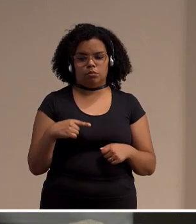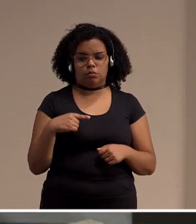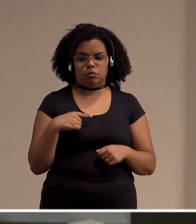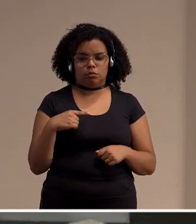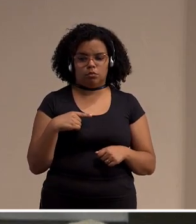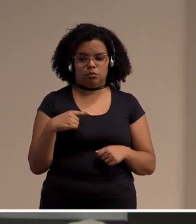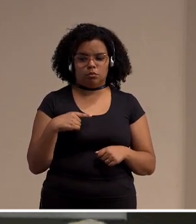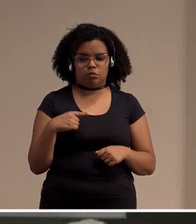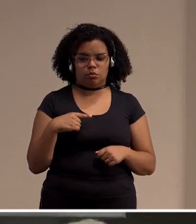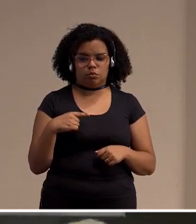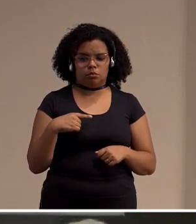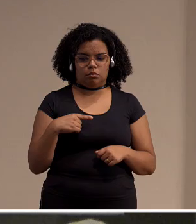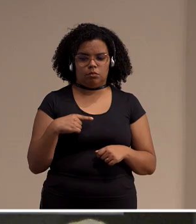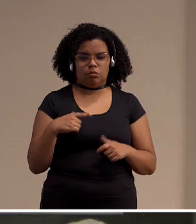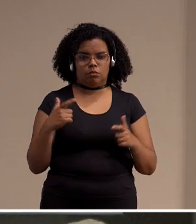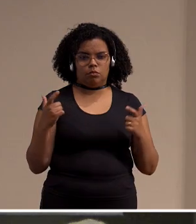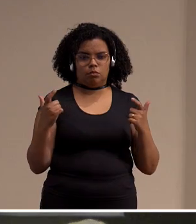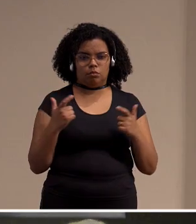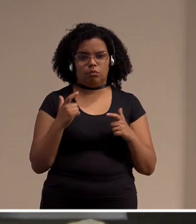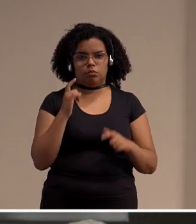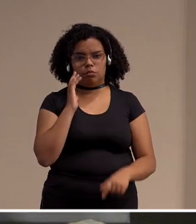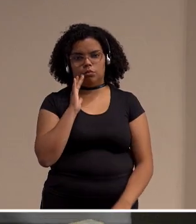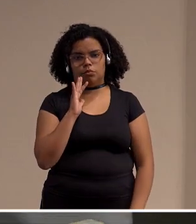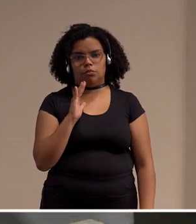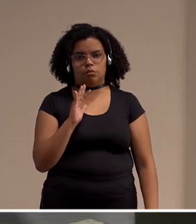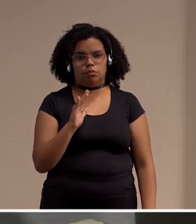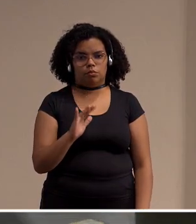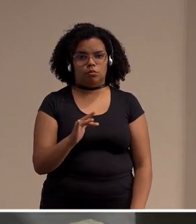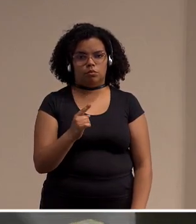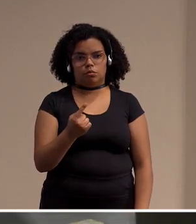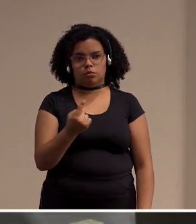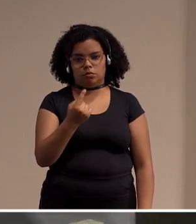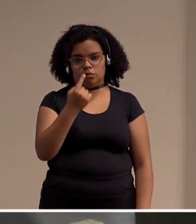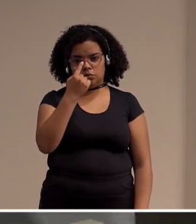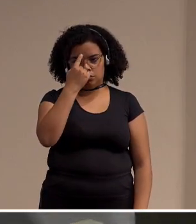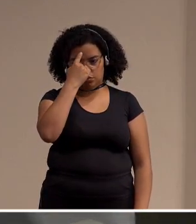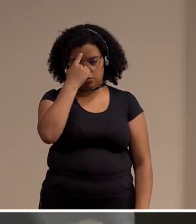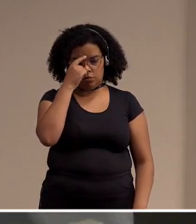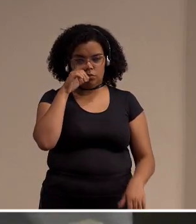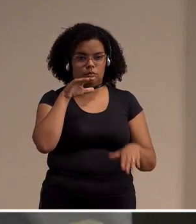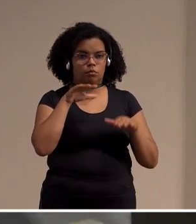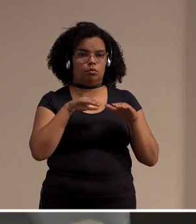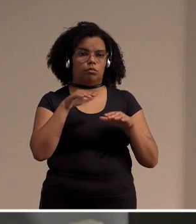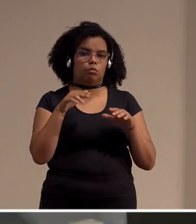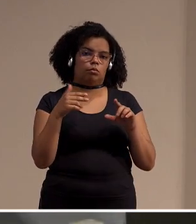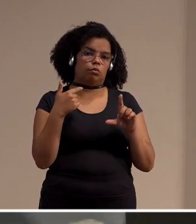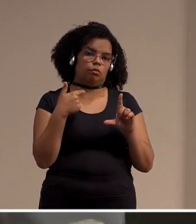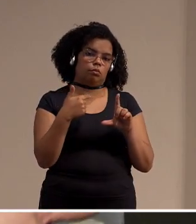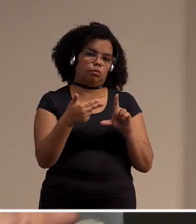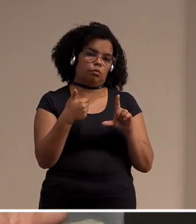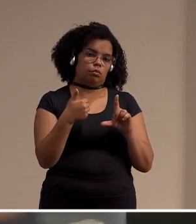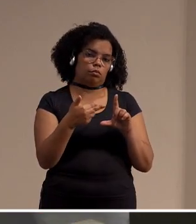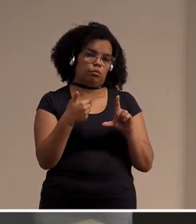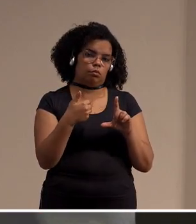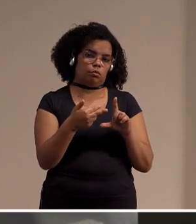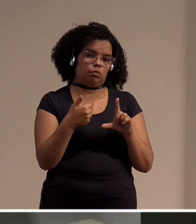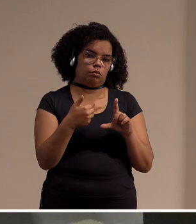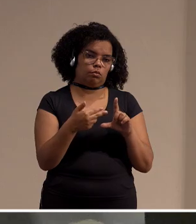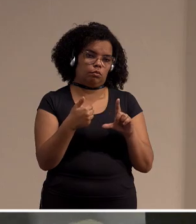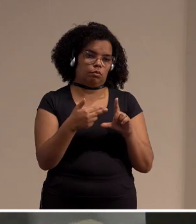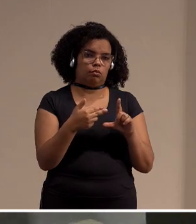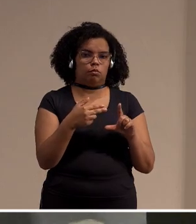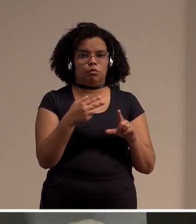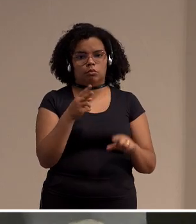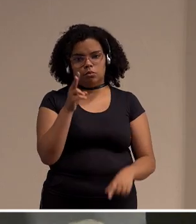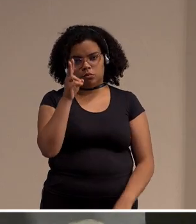sei lá, dar lugar para a imaginação e para o pensamento utópico. Mas, na medida em que a Netflix começa a produzir toda segunda-feira